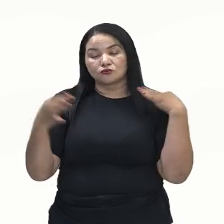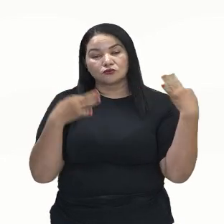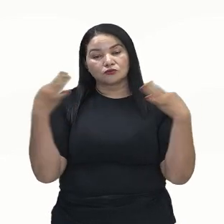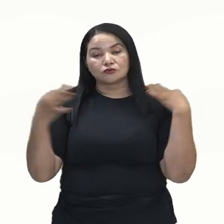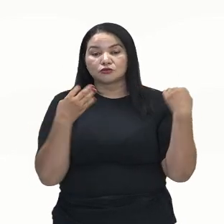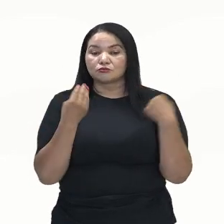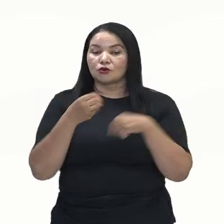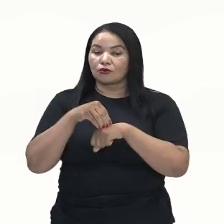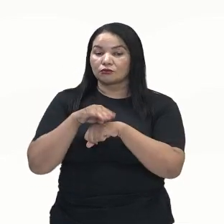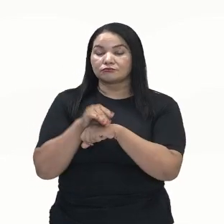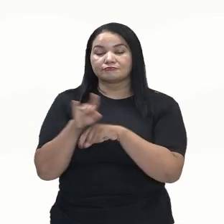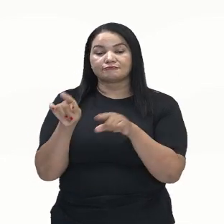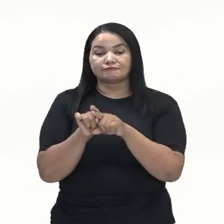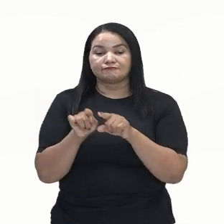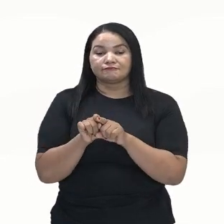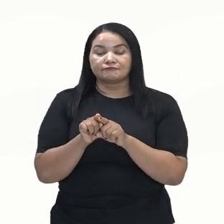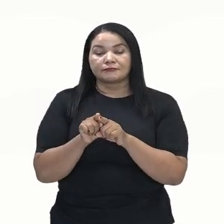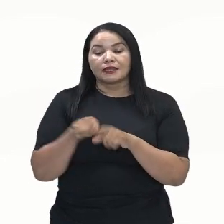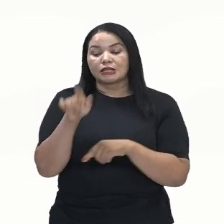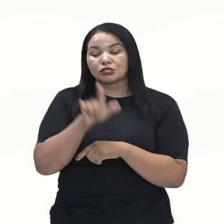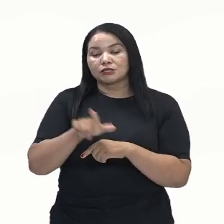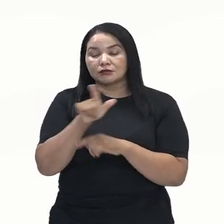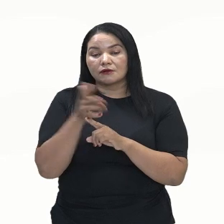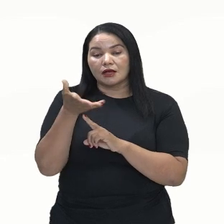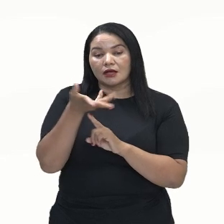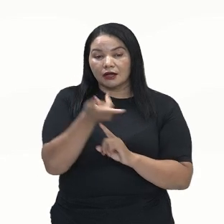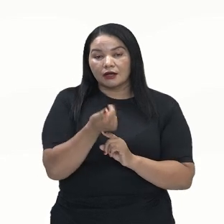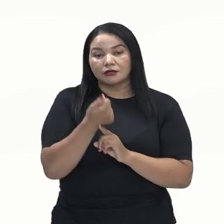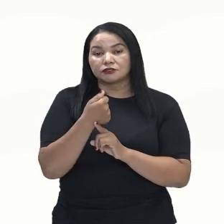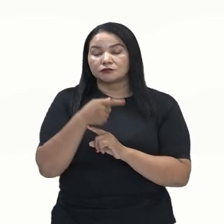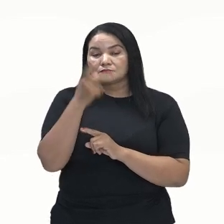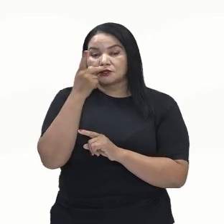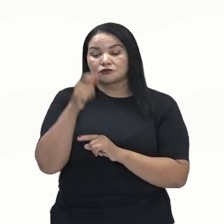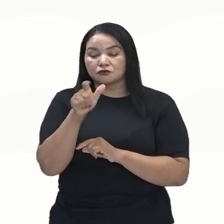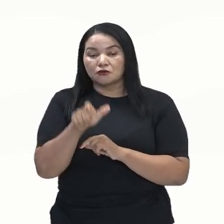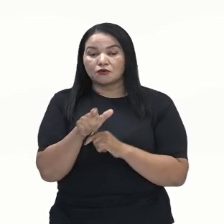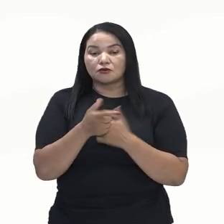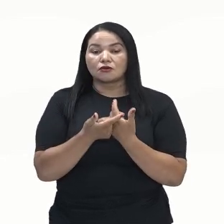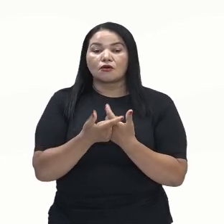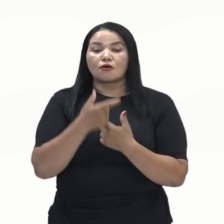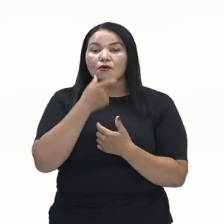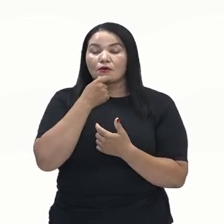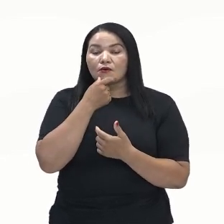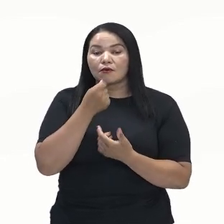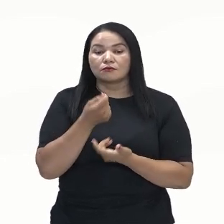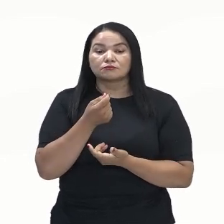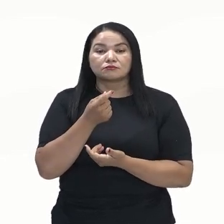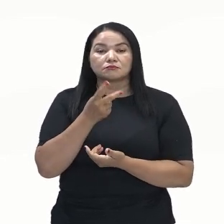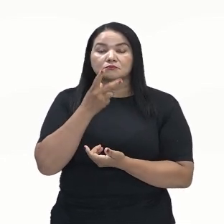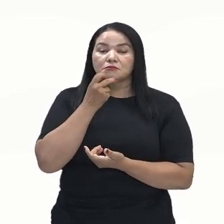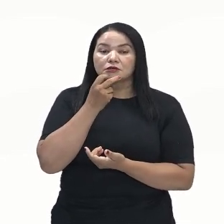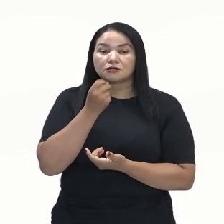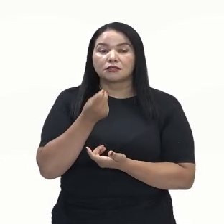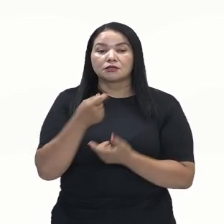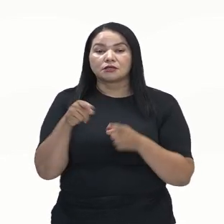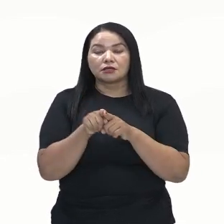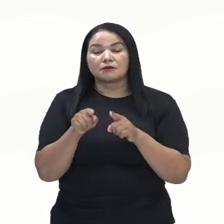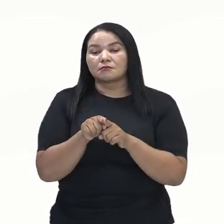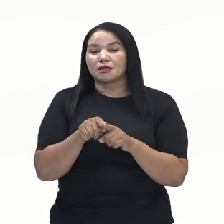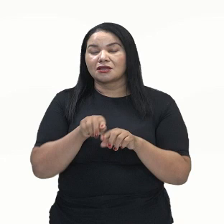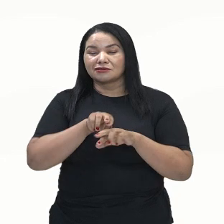Na literatura e nas artes vamos ter grandes nomes, a gente tem Machado de Assis, a gente tem Conceição